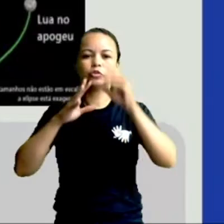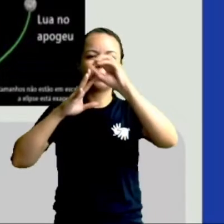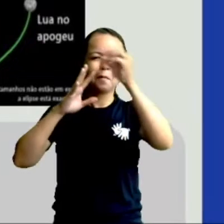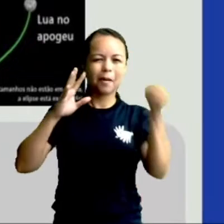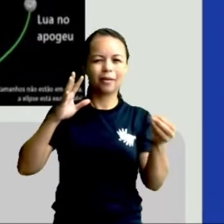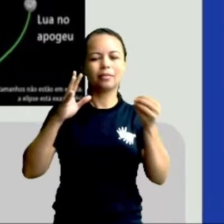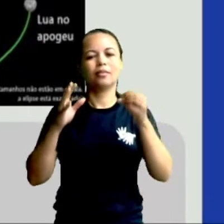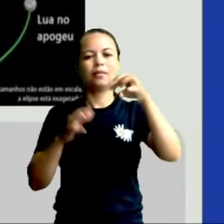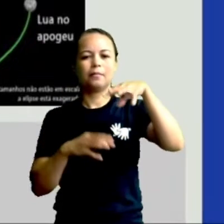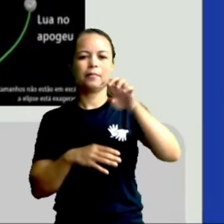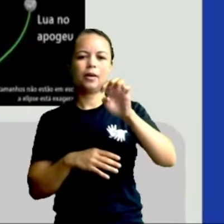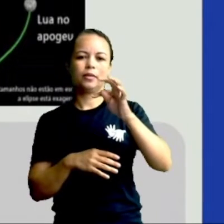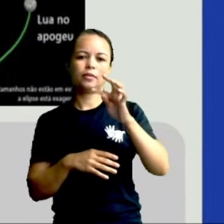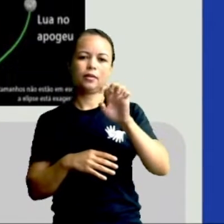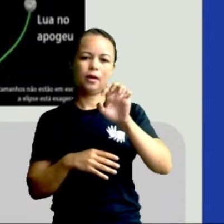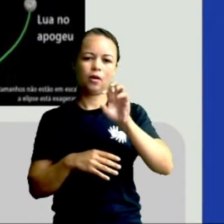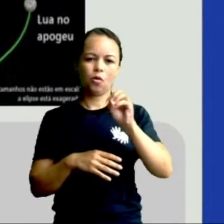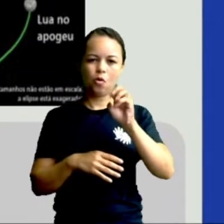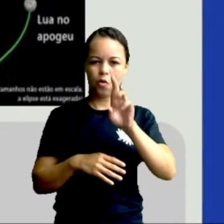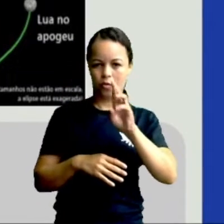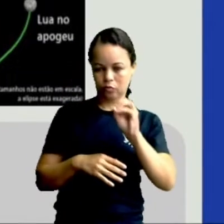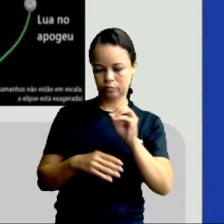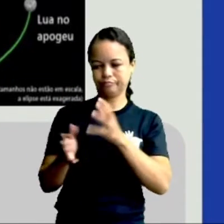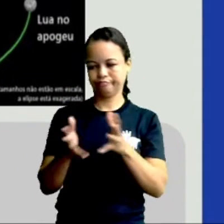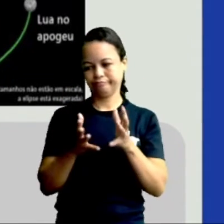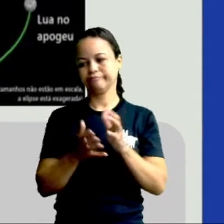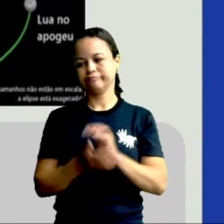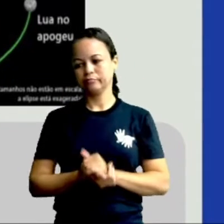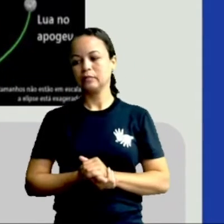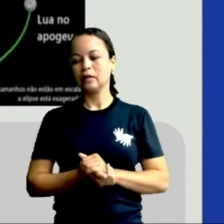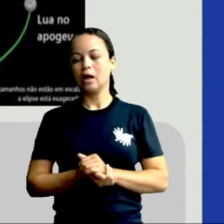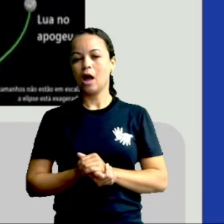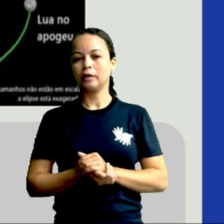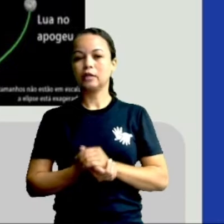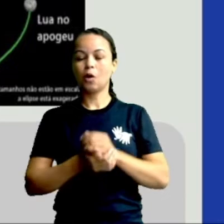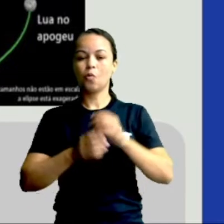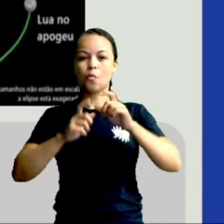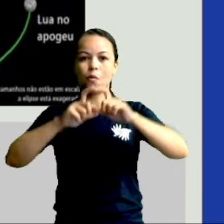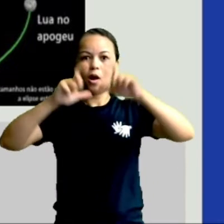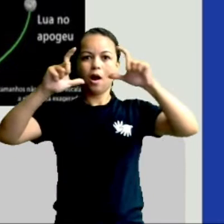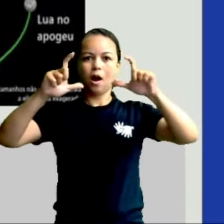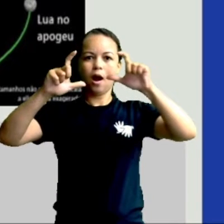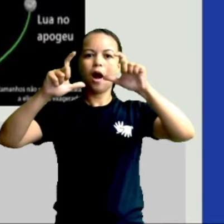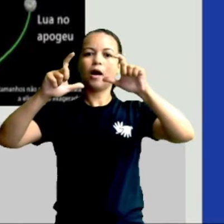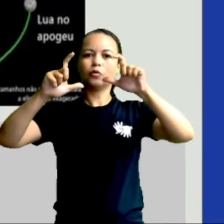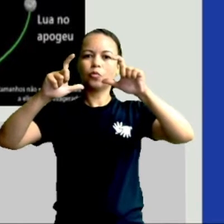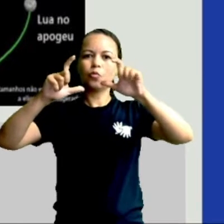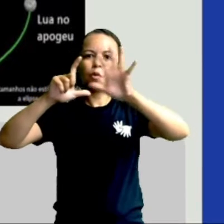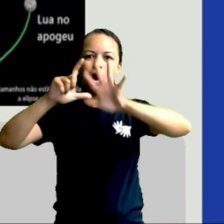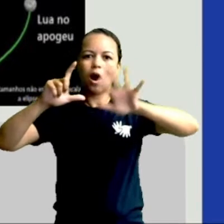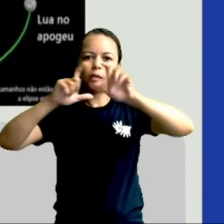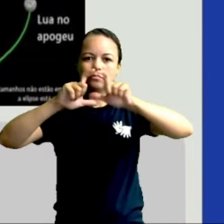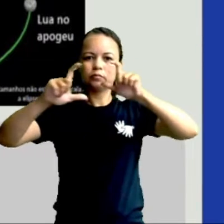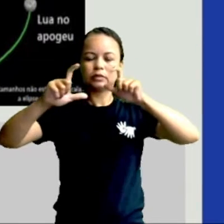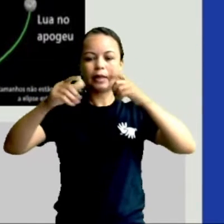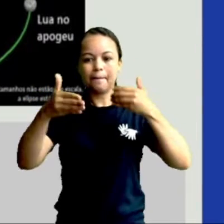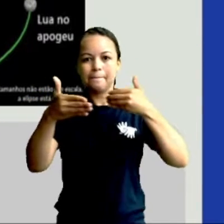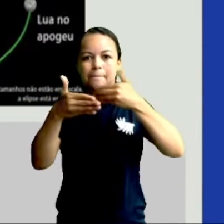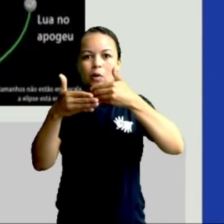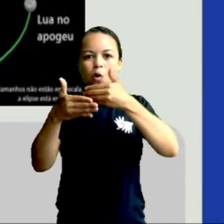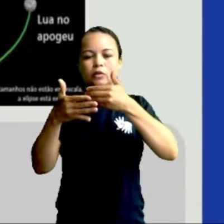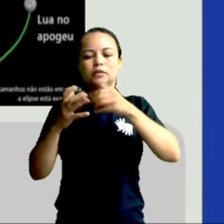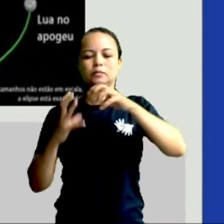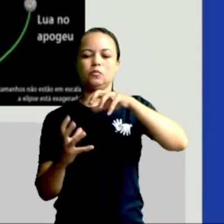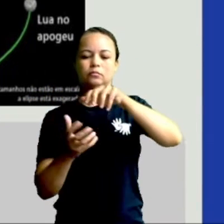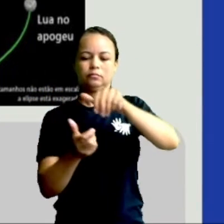superlua. Olha para a telinha. A superlua acontece quando a Lua está em sua máxima aproximação da Terra e, ao